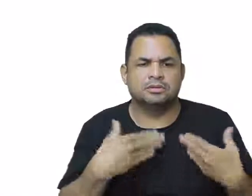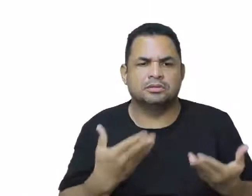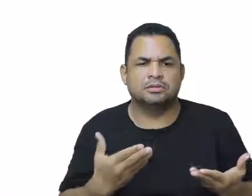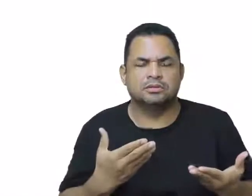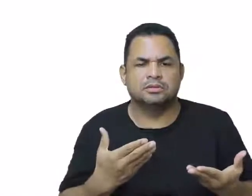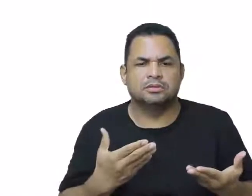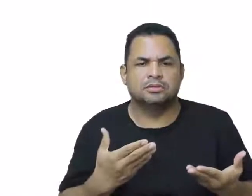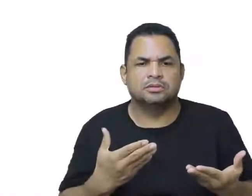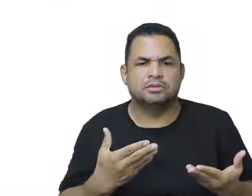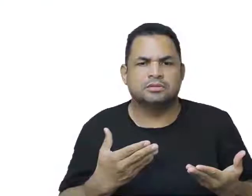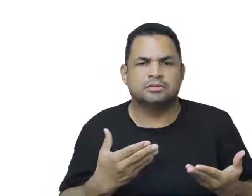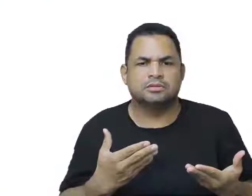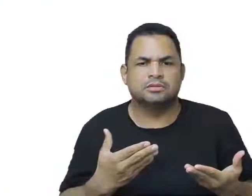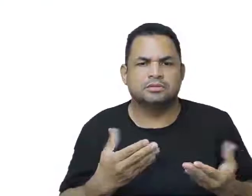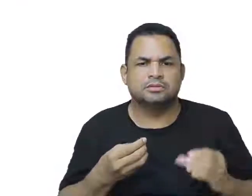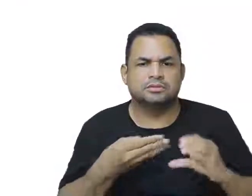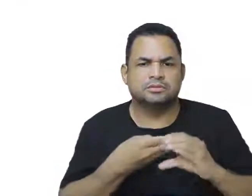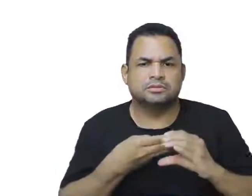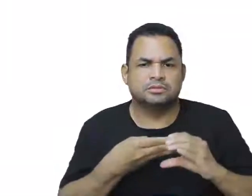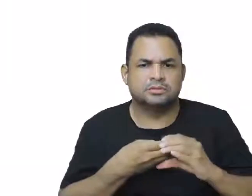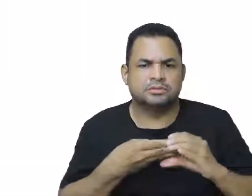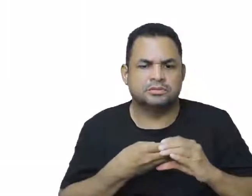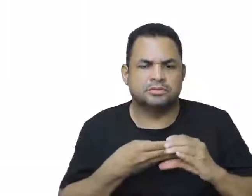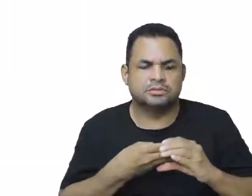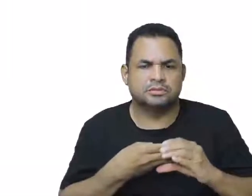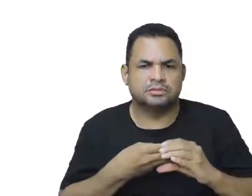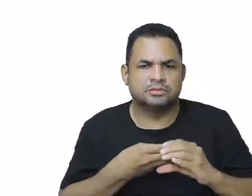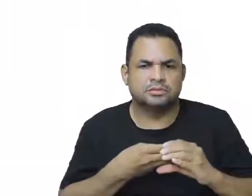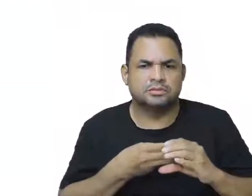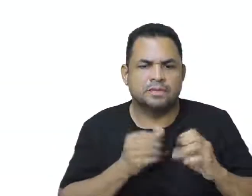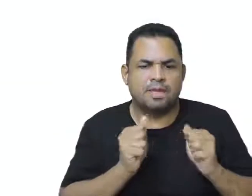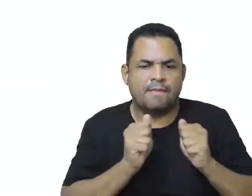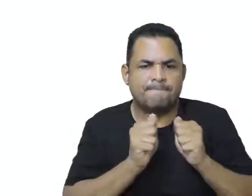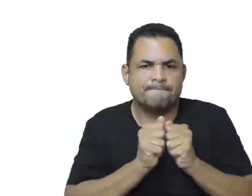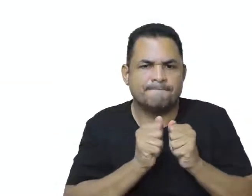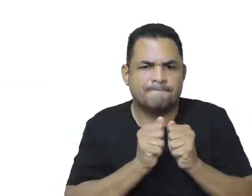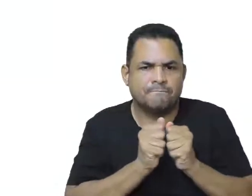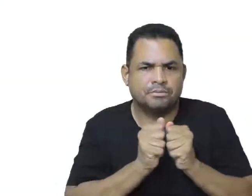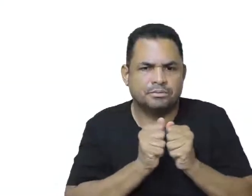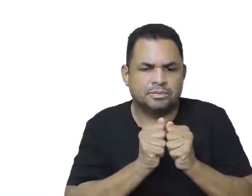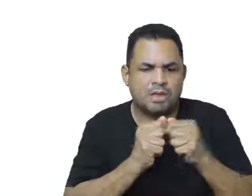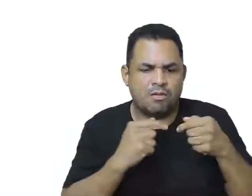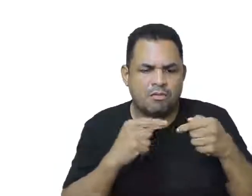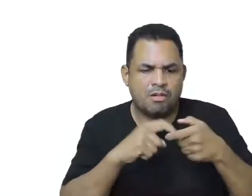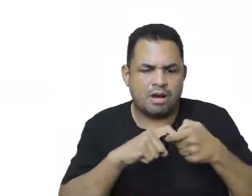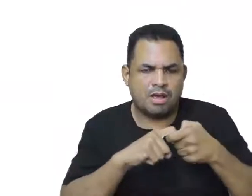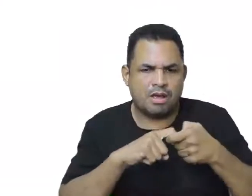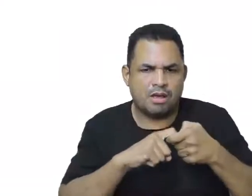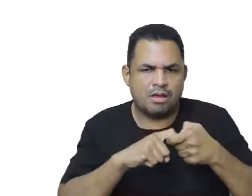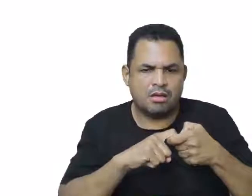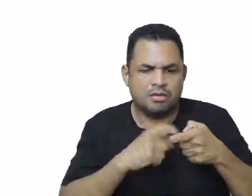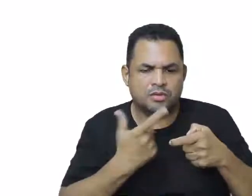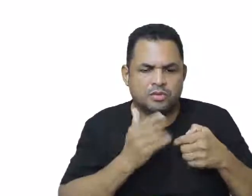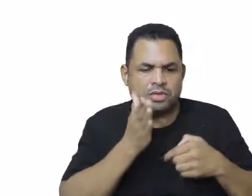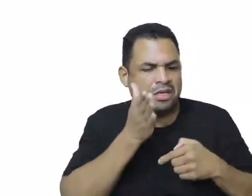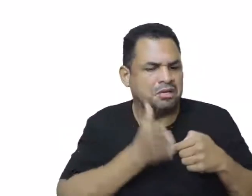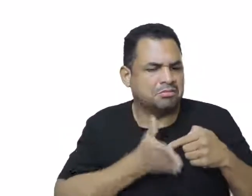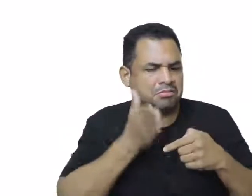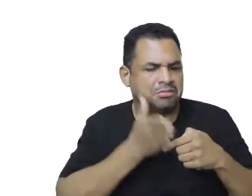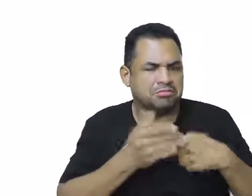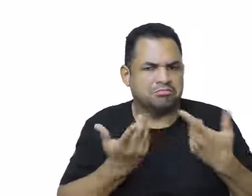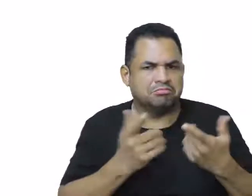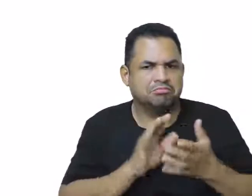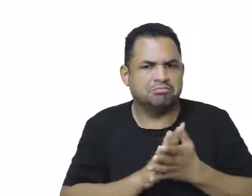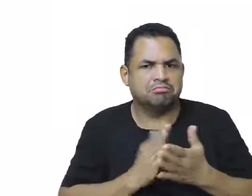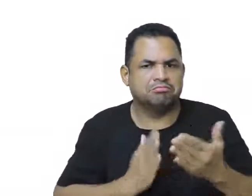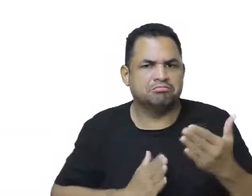aqui, como as células são justapostas, o que vai acontecer? Elas estão uma ligada à outra, sem espaço entre elas. Não